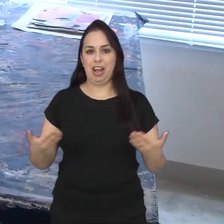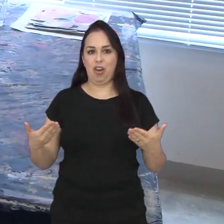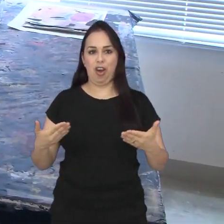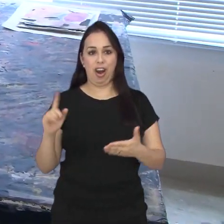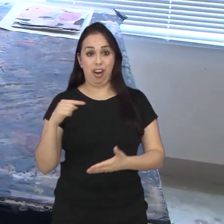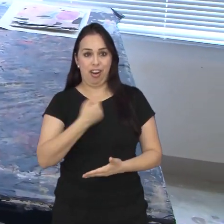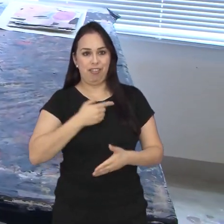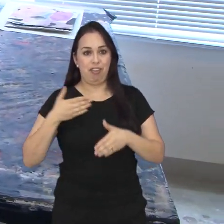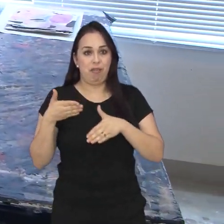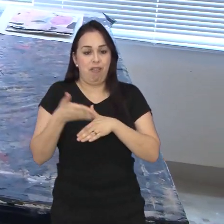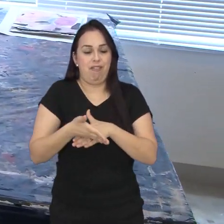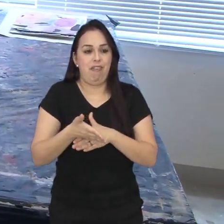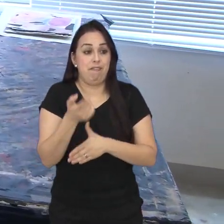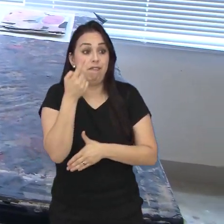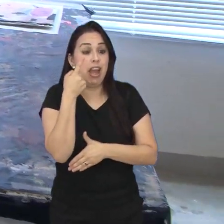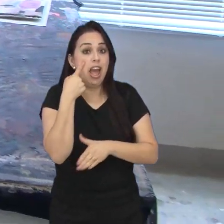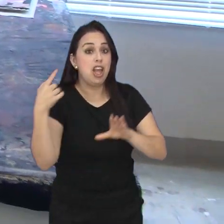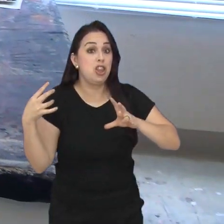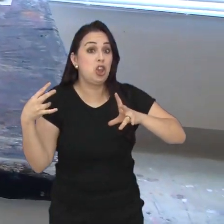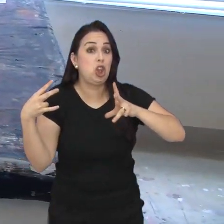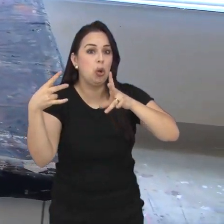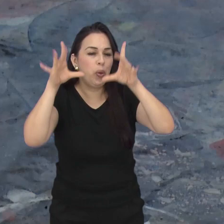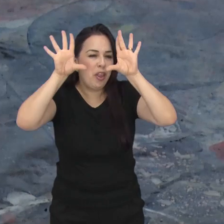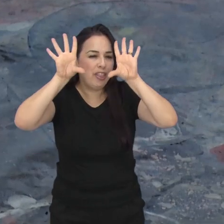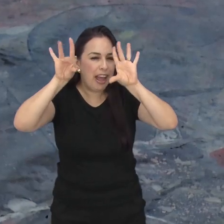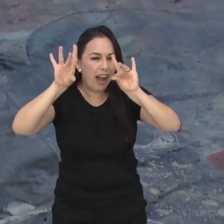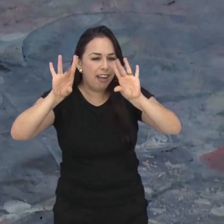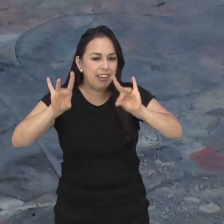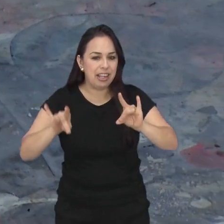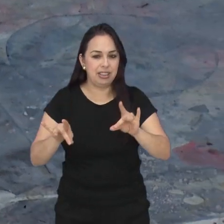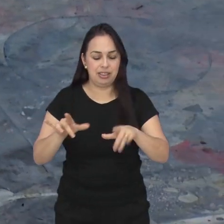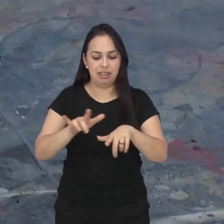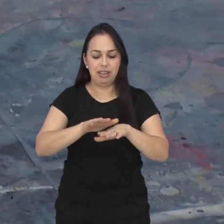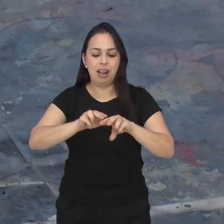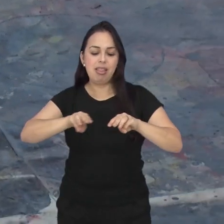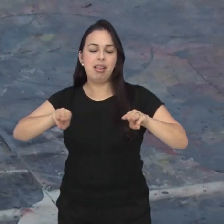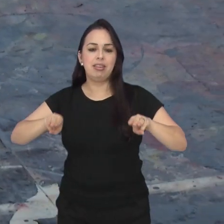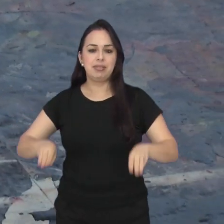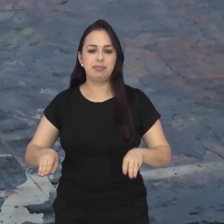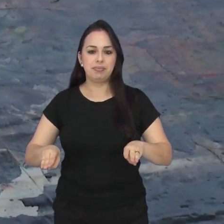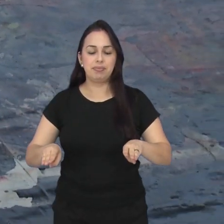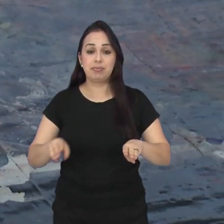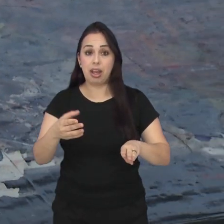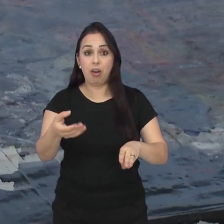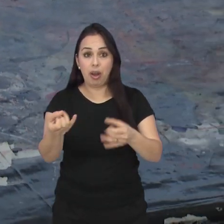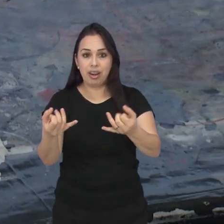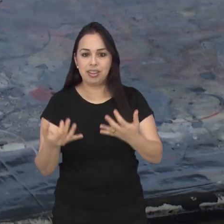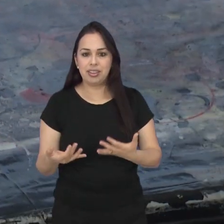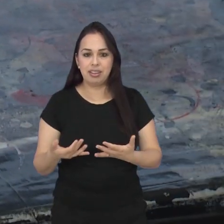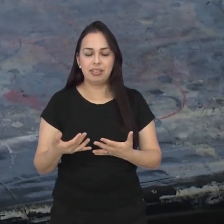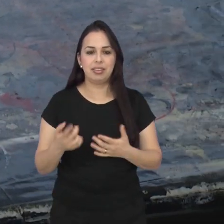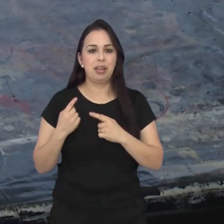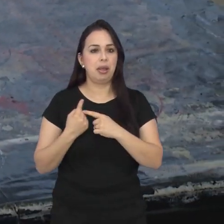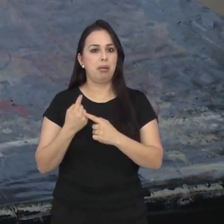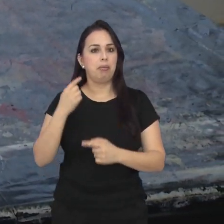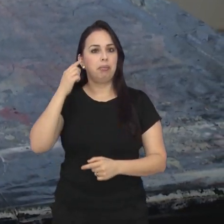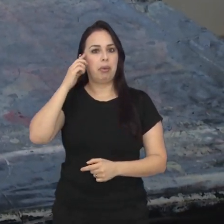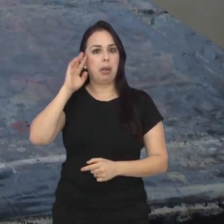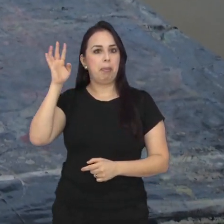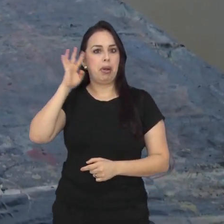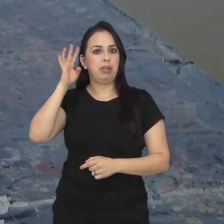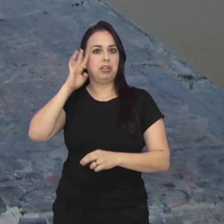Cidinha, a gente vai invadir toda a intimidade do seu trabalho agora pra mostrar. Ó, olha essa mesa, gente. Eu queria falar, né,